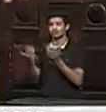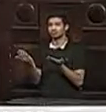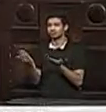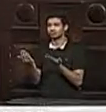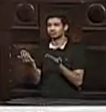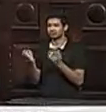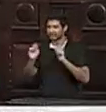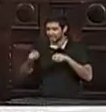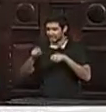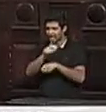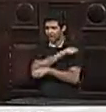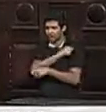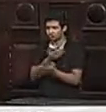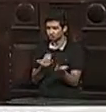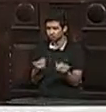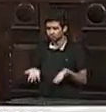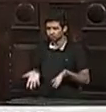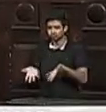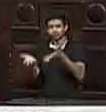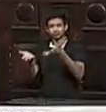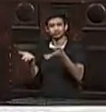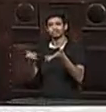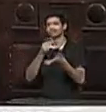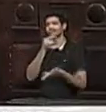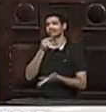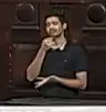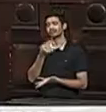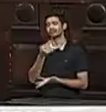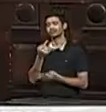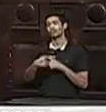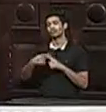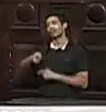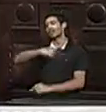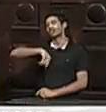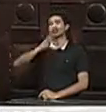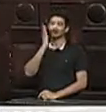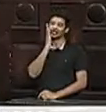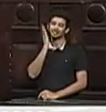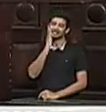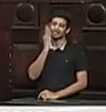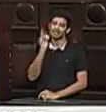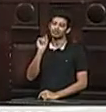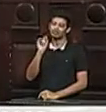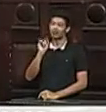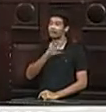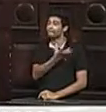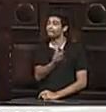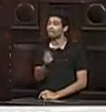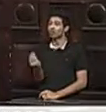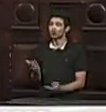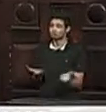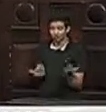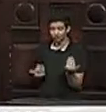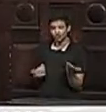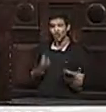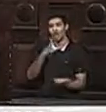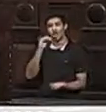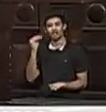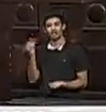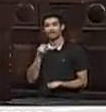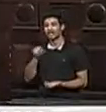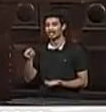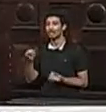capacidade instalada. Porque a gente sabe, crianças e adolescentes, idosos, têm que ir ao clube a pé